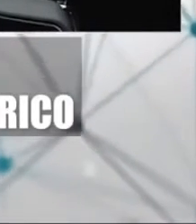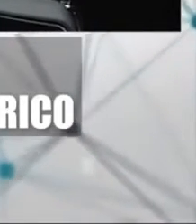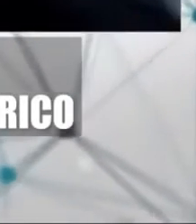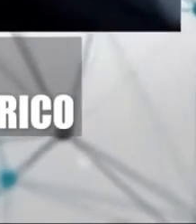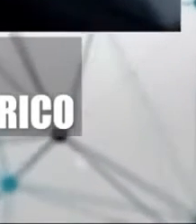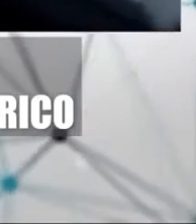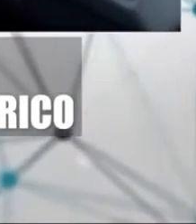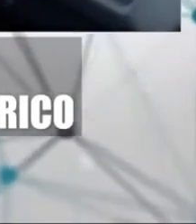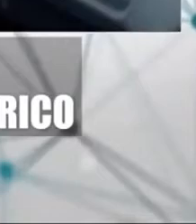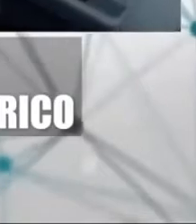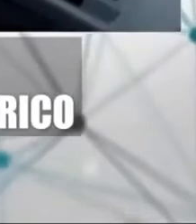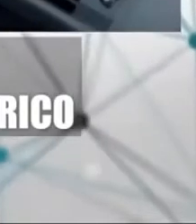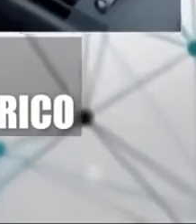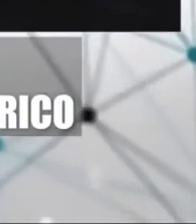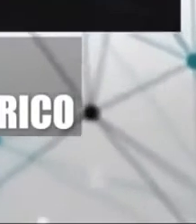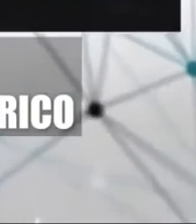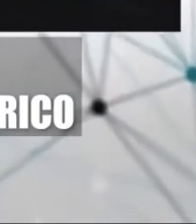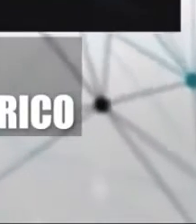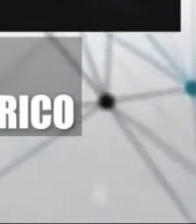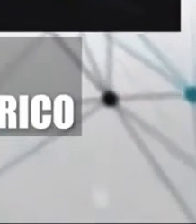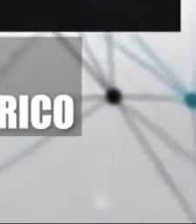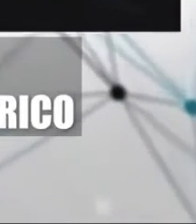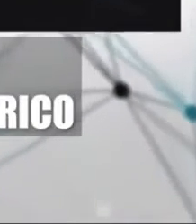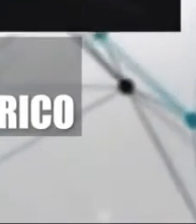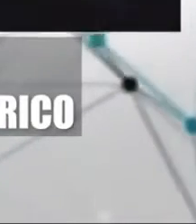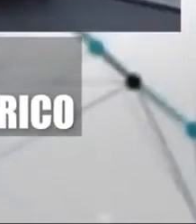G1 e